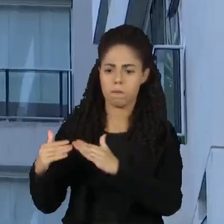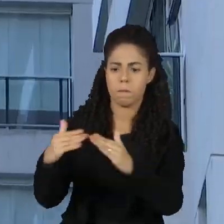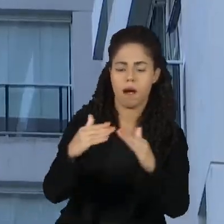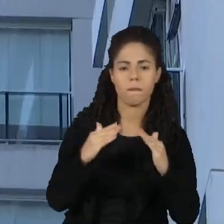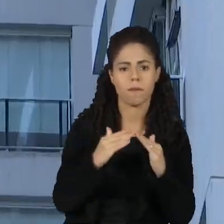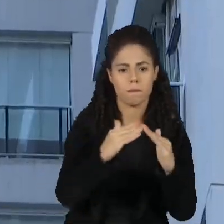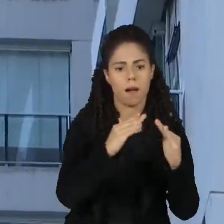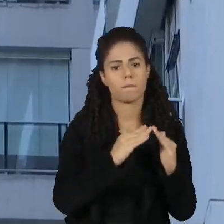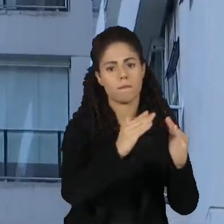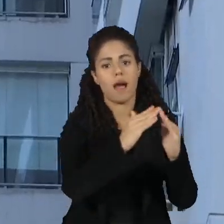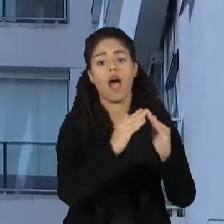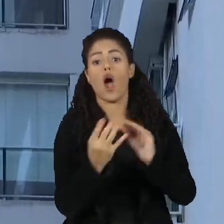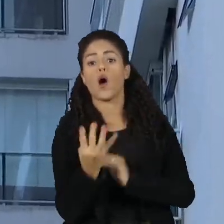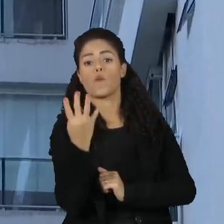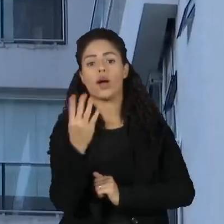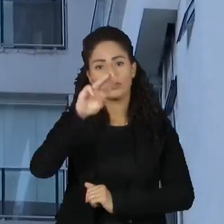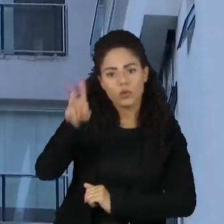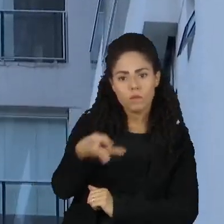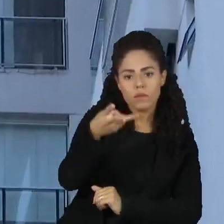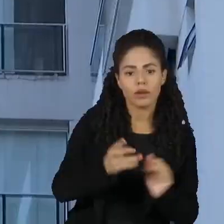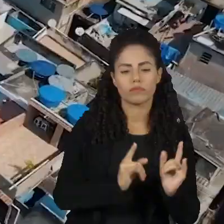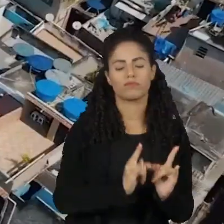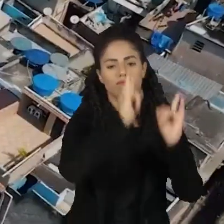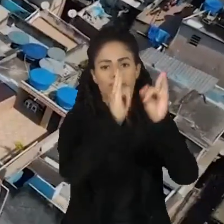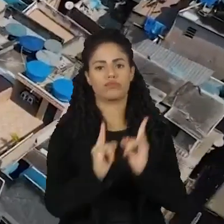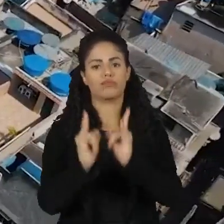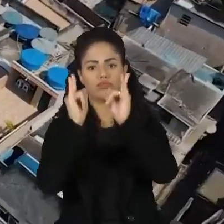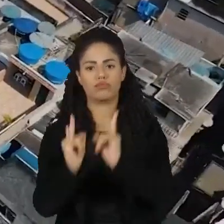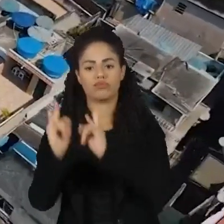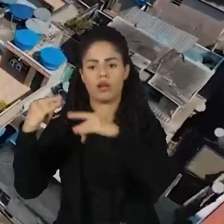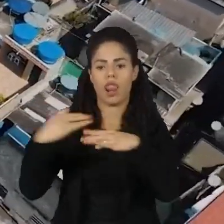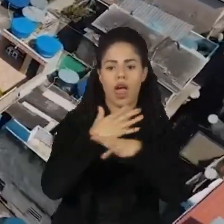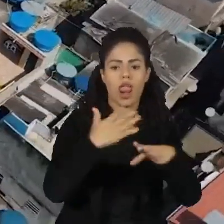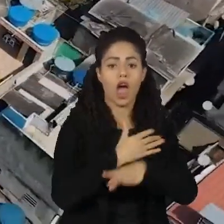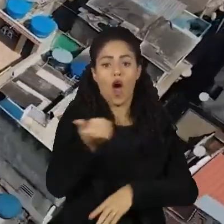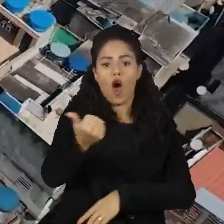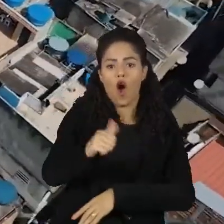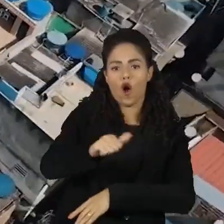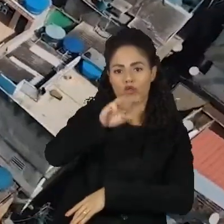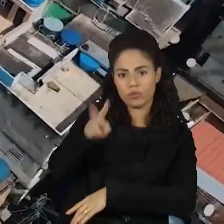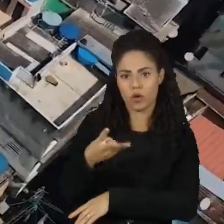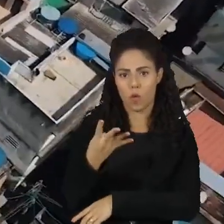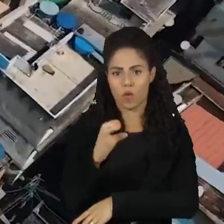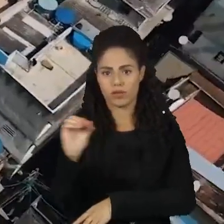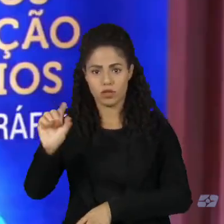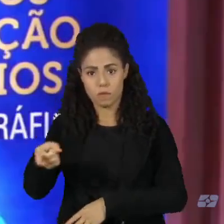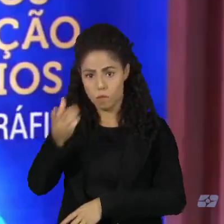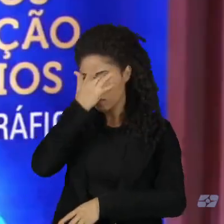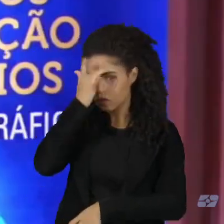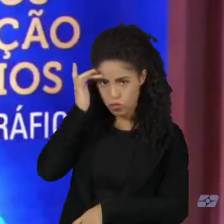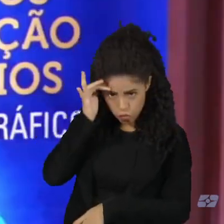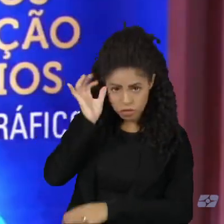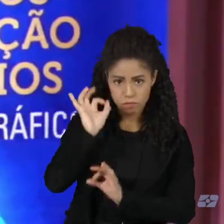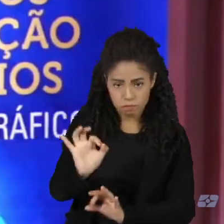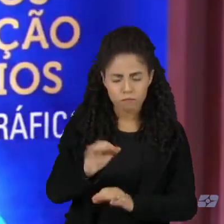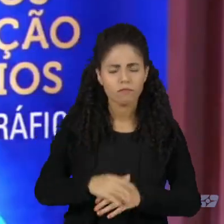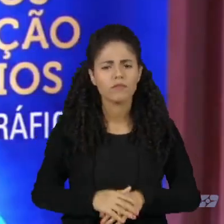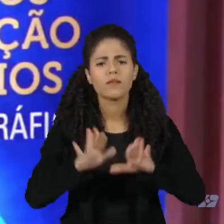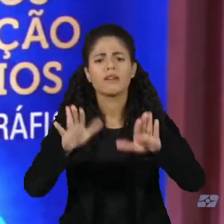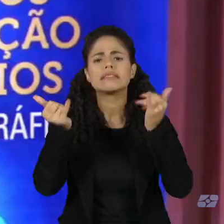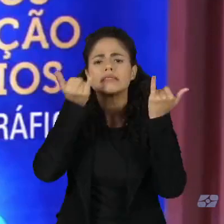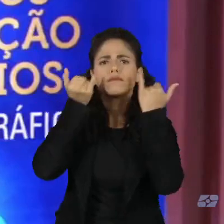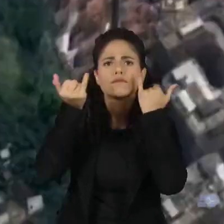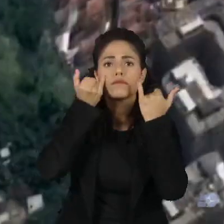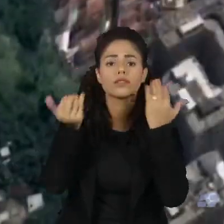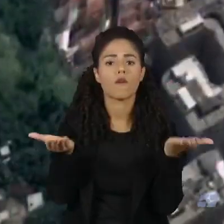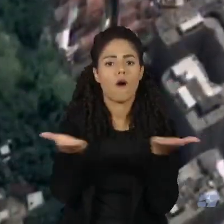pouco mais de 4 milhões deles, na cidade onde vivem mais de 11 milhões e 400 mil pessoas. Todas essas informações